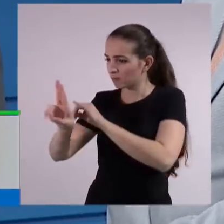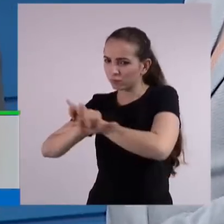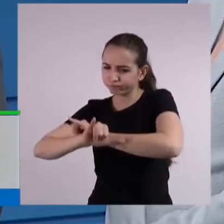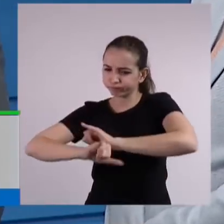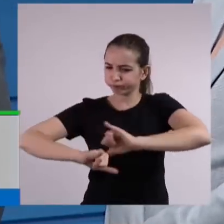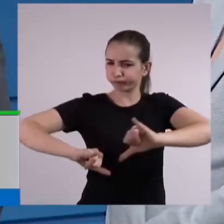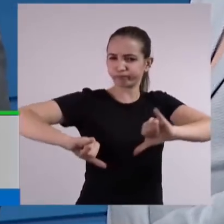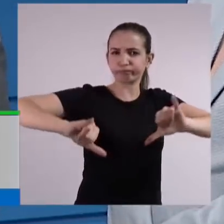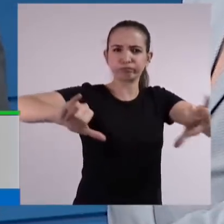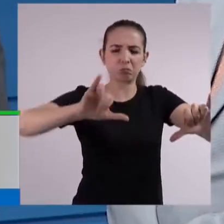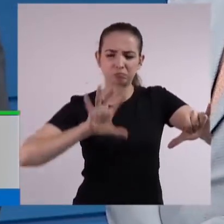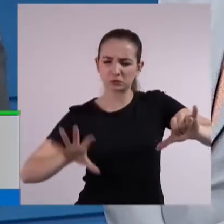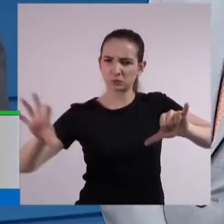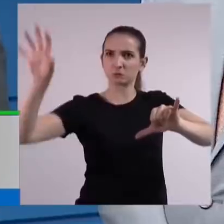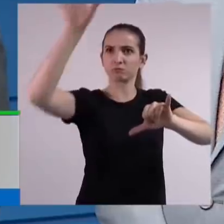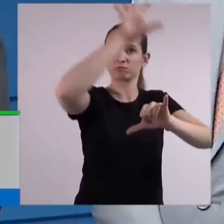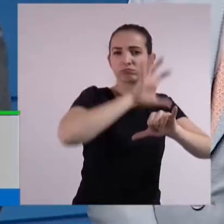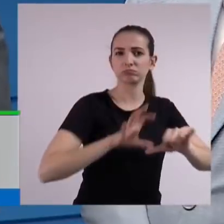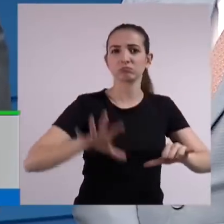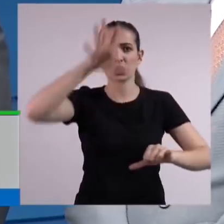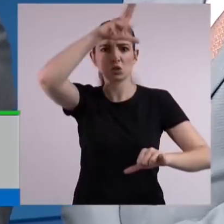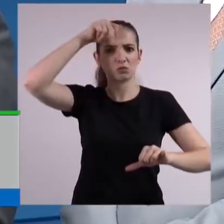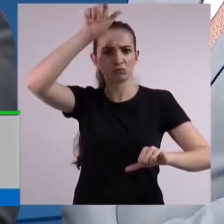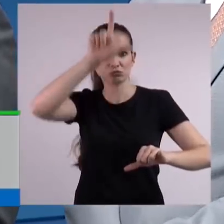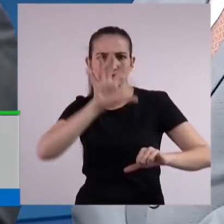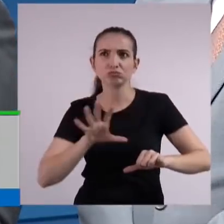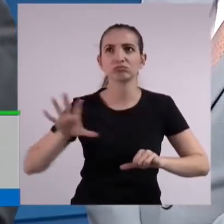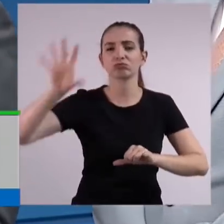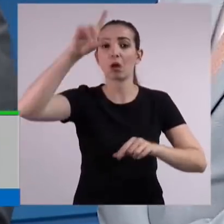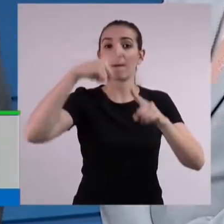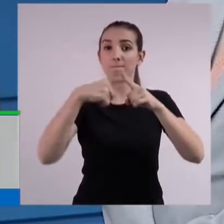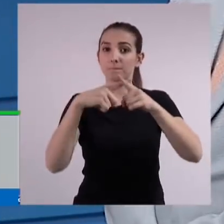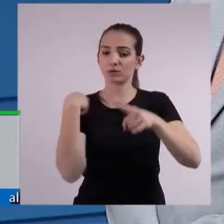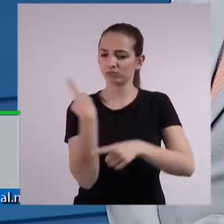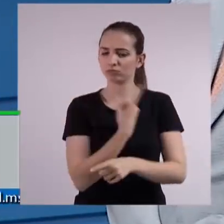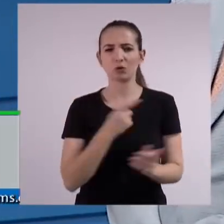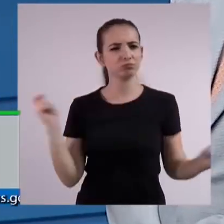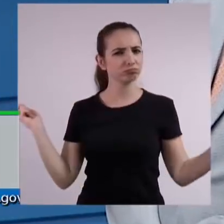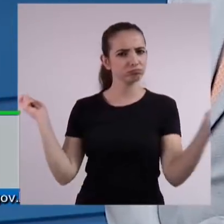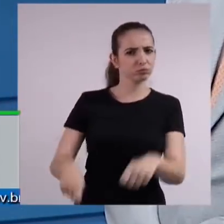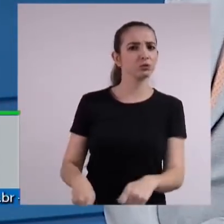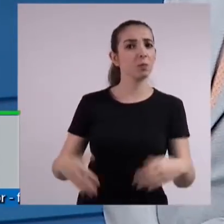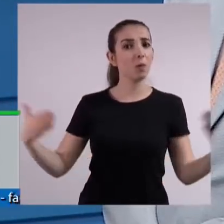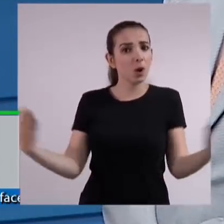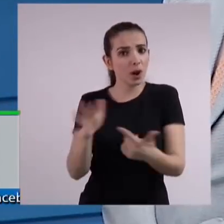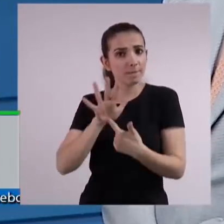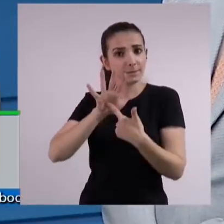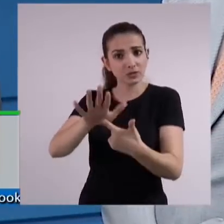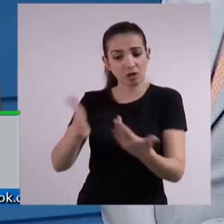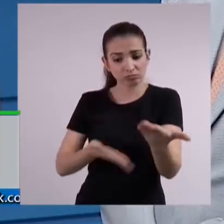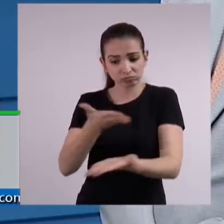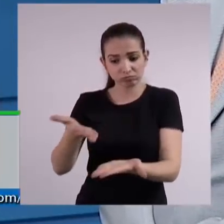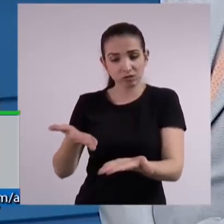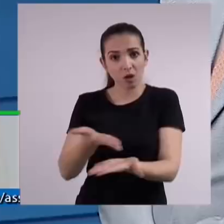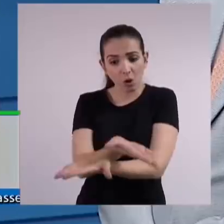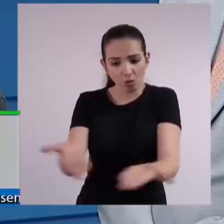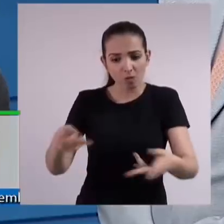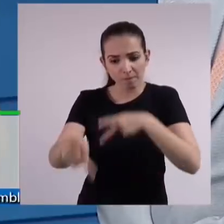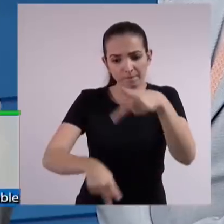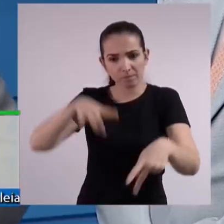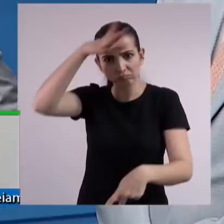4 cantos desse estado para que nós possamos apresentar à população